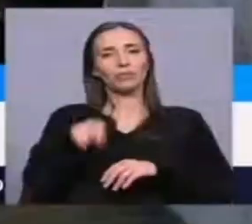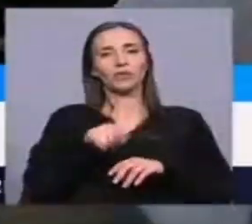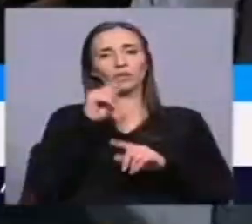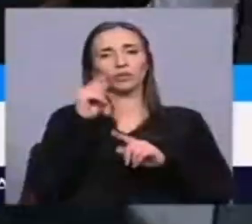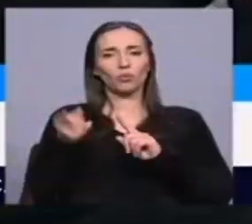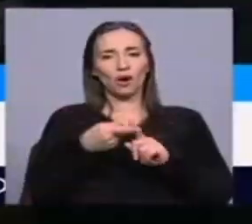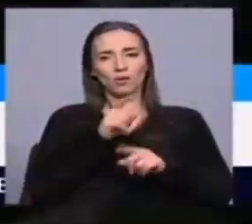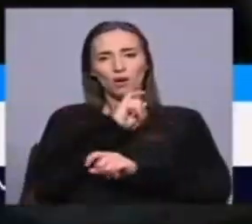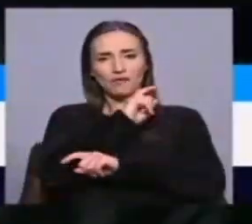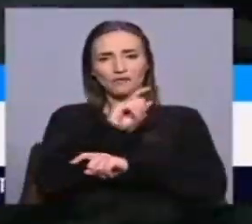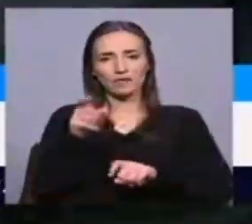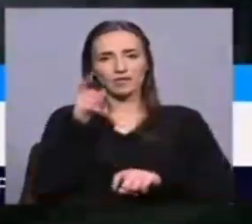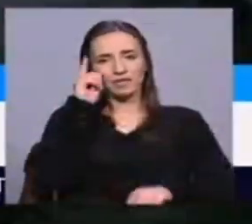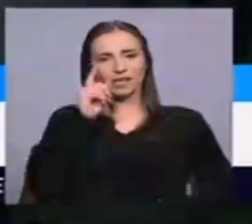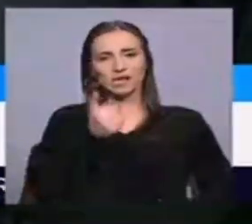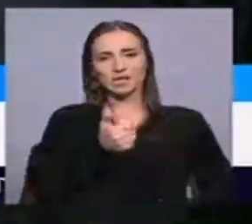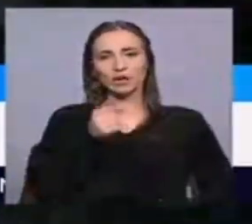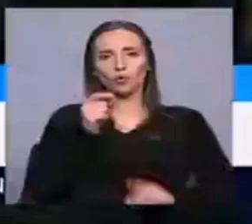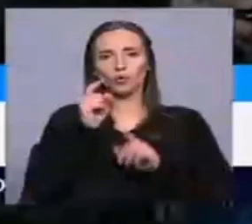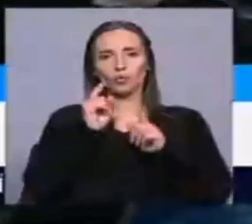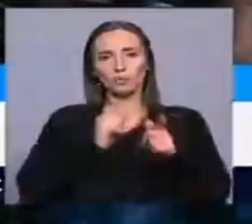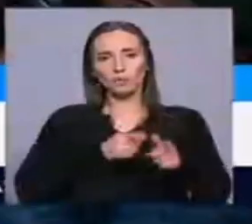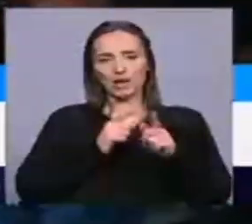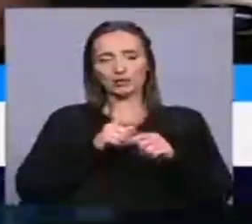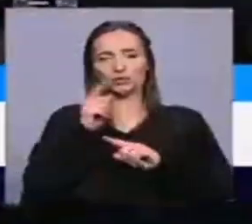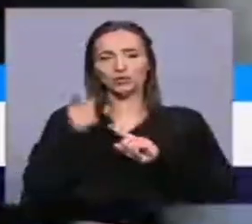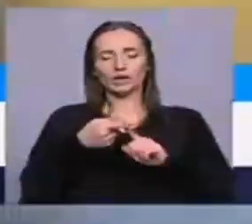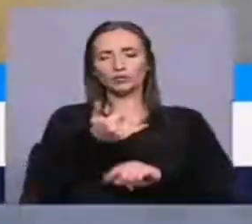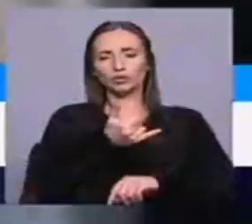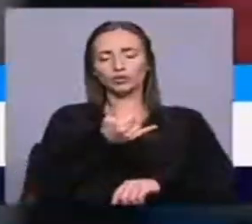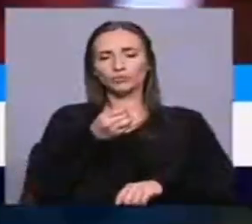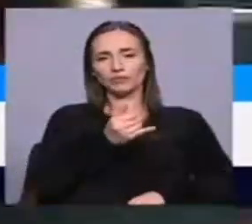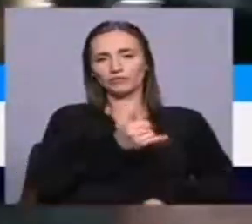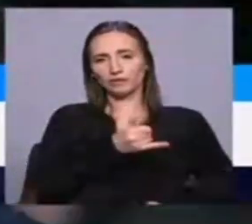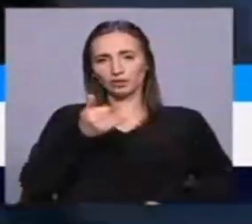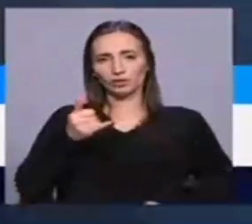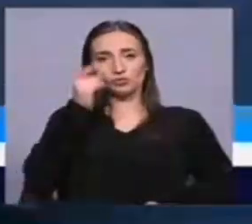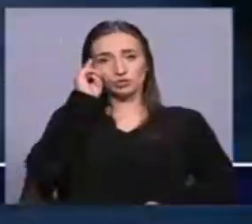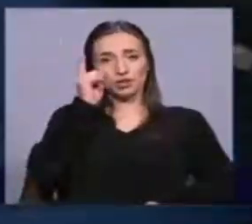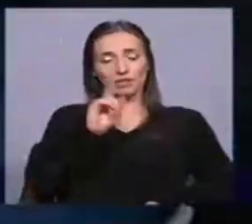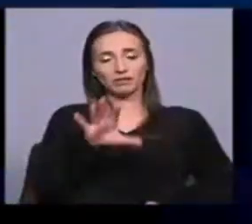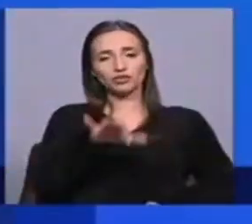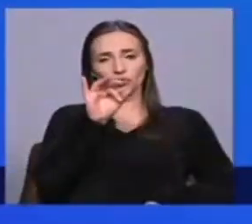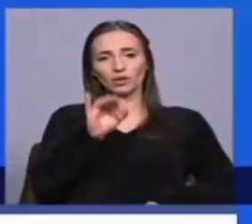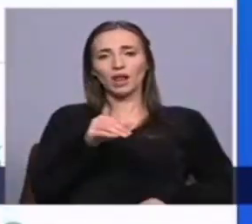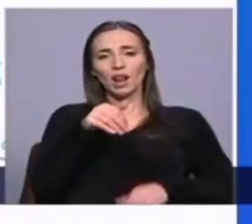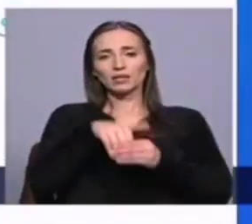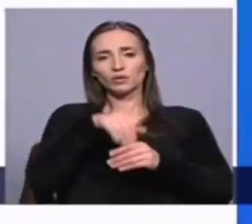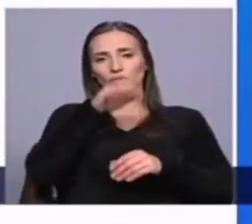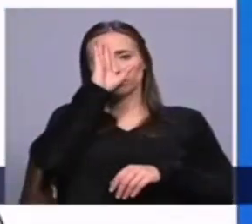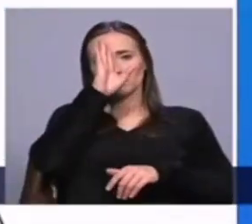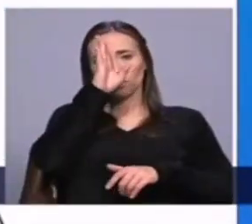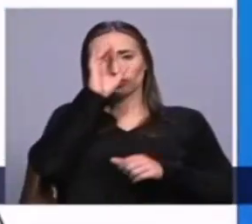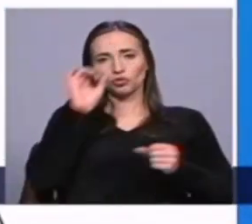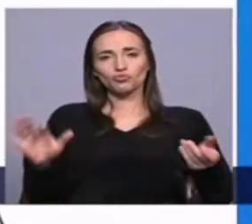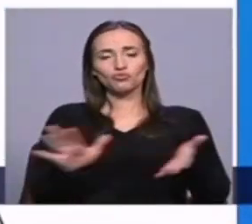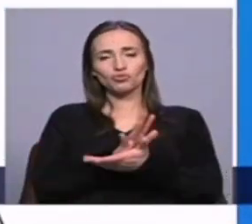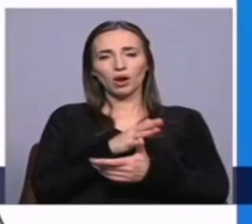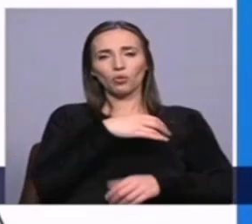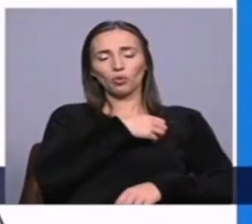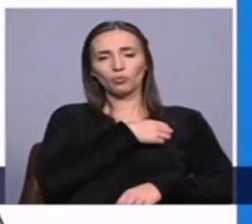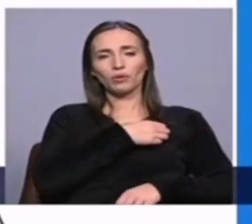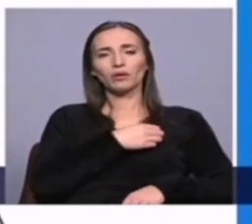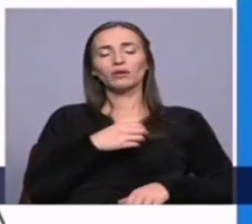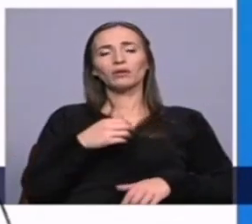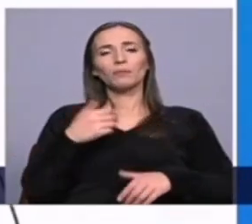anúncio. 5 de março de 2022 é a data escolhida para as eleições no Sporting. No Jornal do Clube, Frederico Varandas